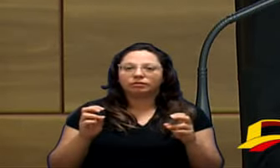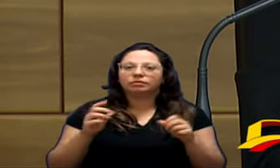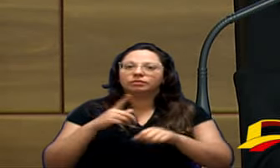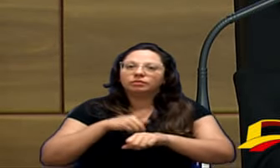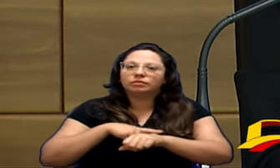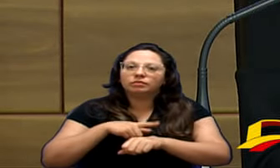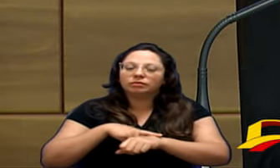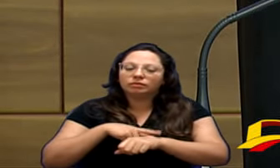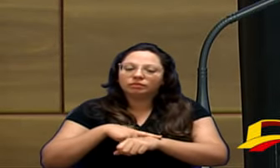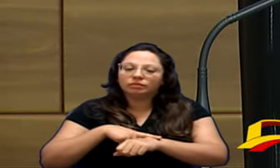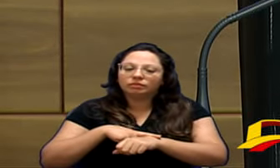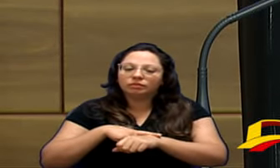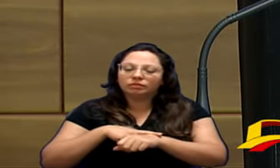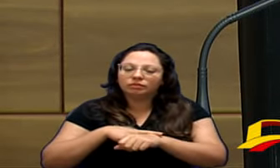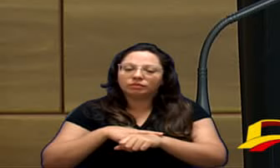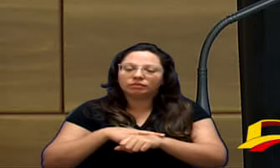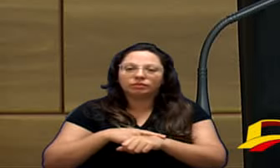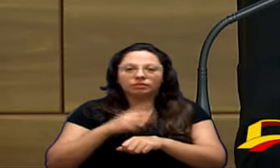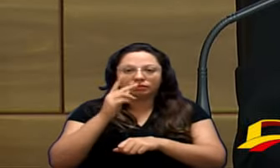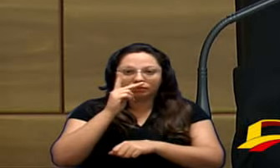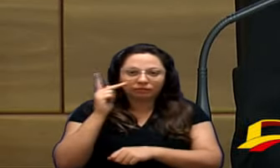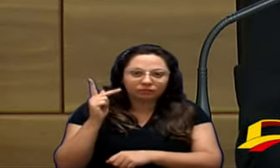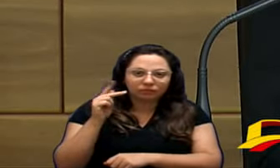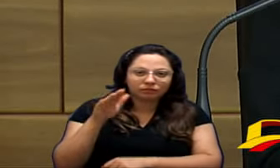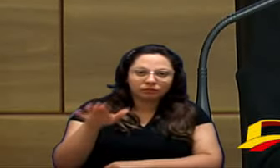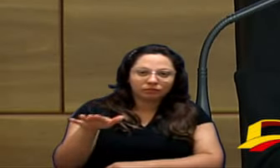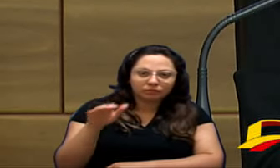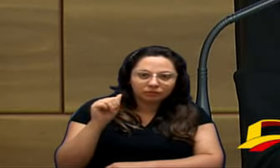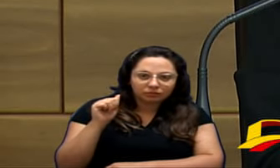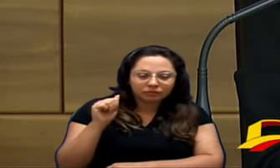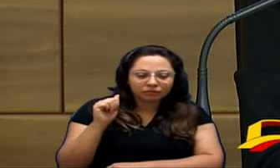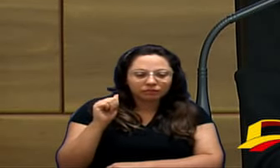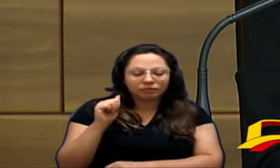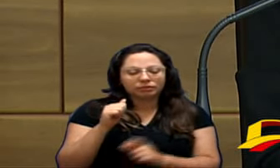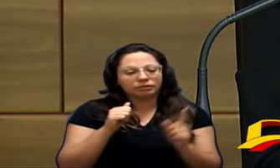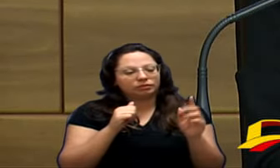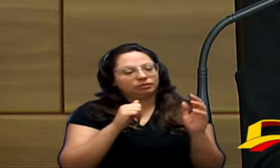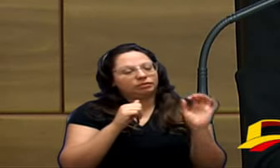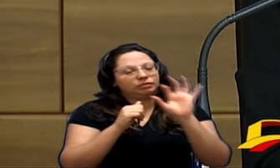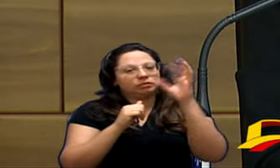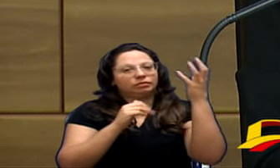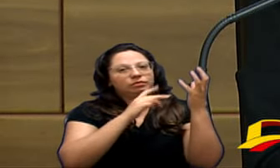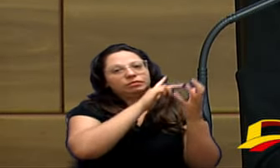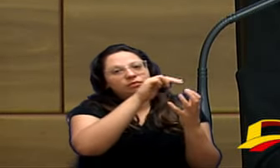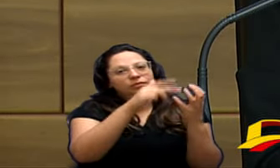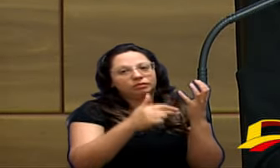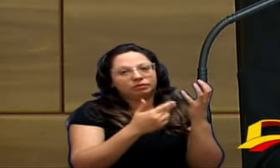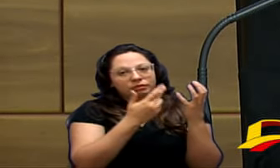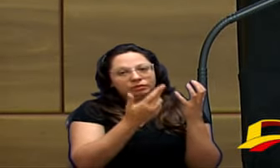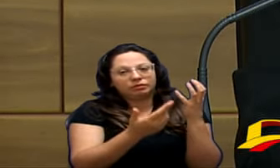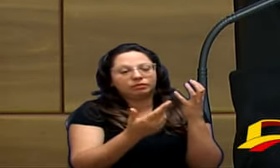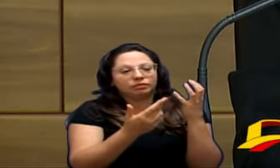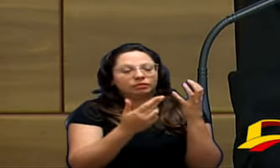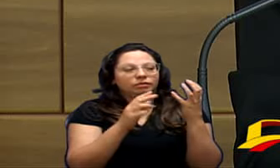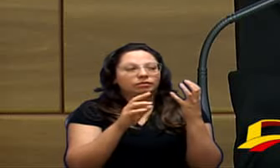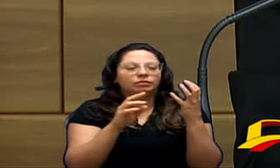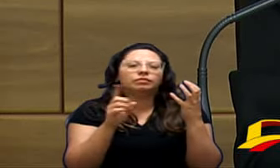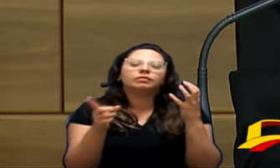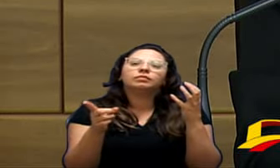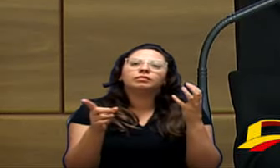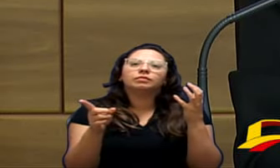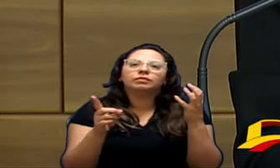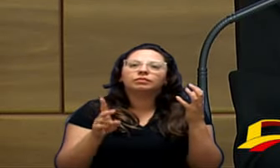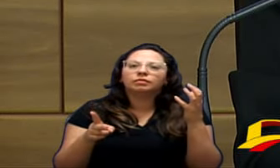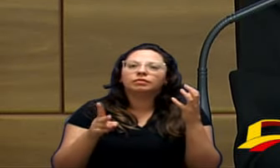tempo que entre o cidadão solicitar o pedido de corte ou de poda ah tá sendo conduzido de